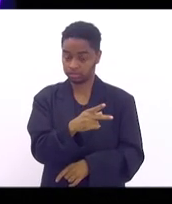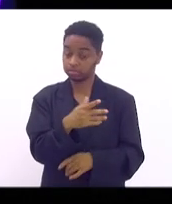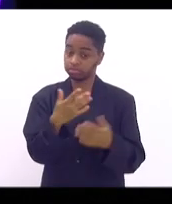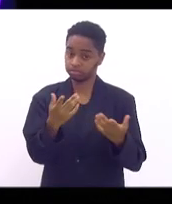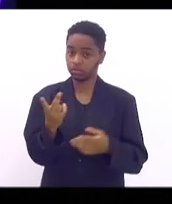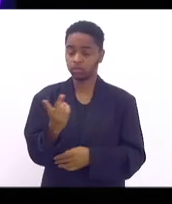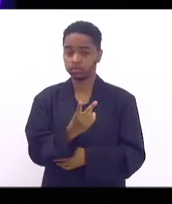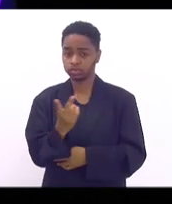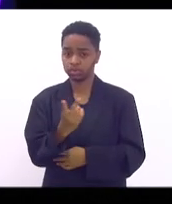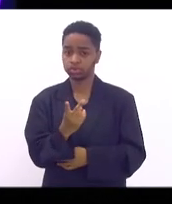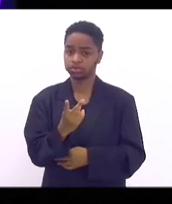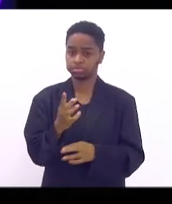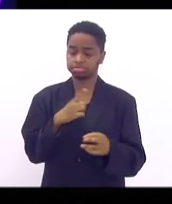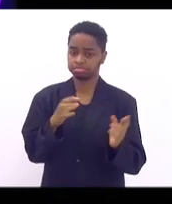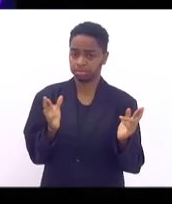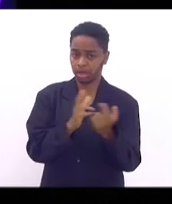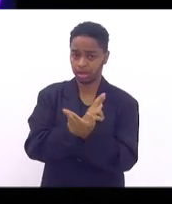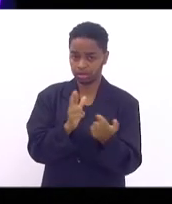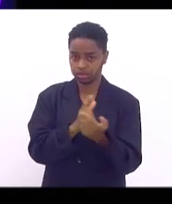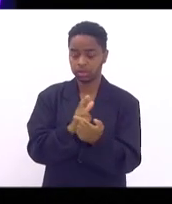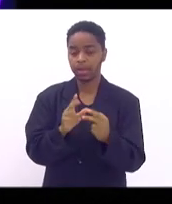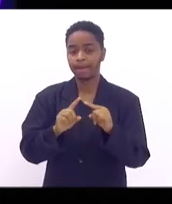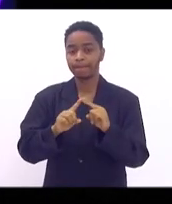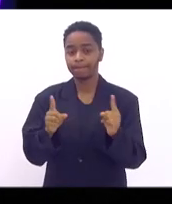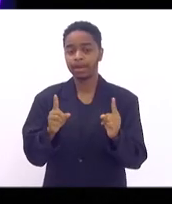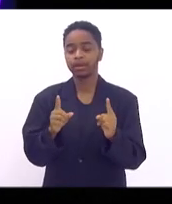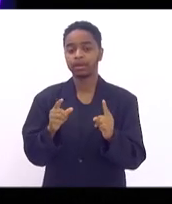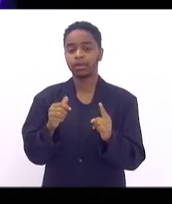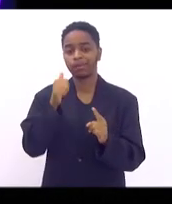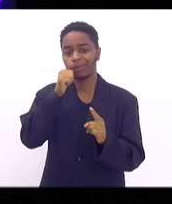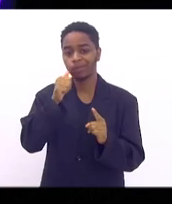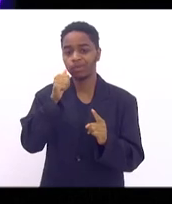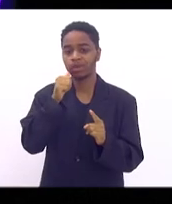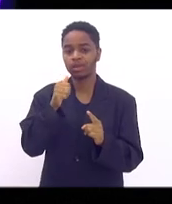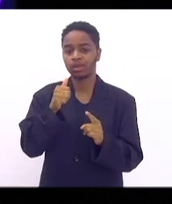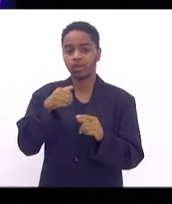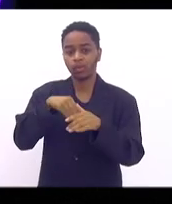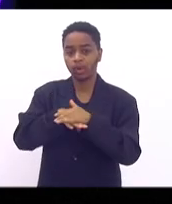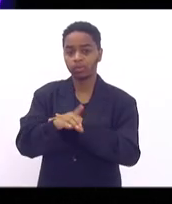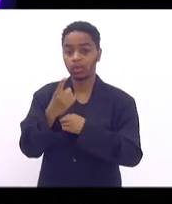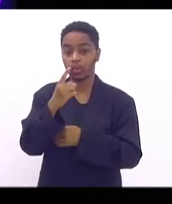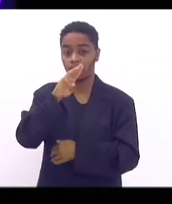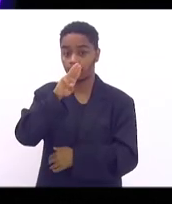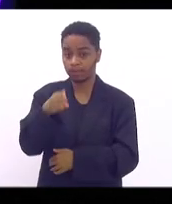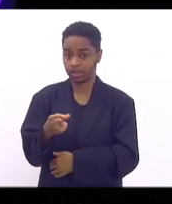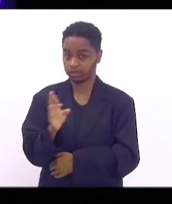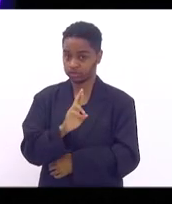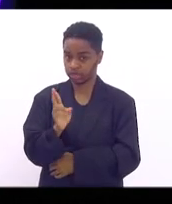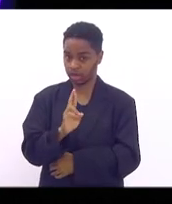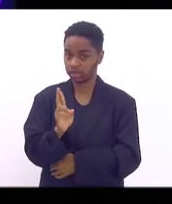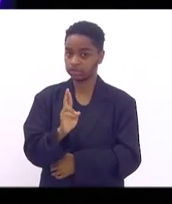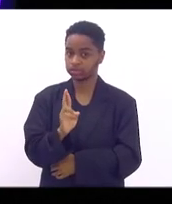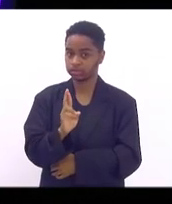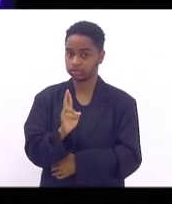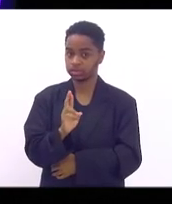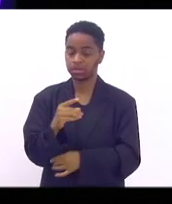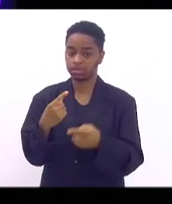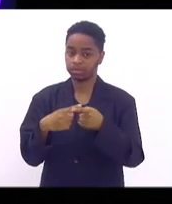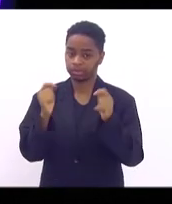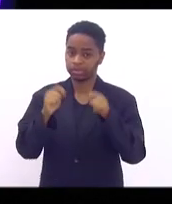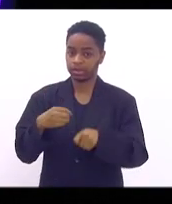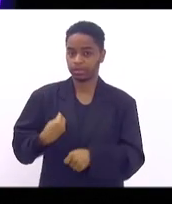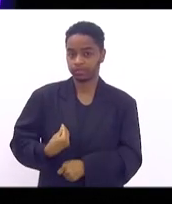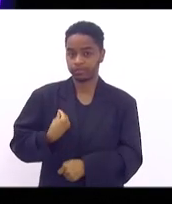têm uma relação intensa. Essa mulher, ao longo da sua vida, tinha juntado cerca de R$1 milhão, que era o dinheiro que para ela viver